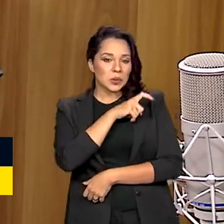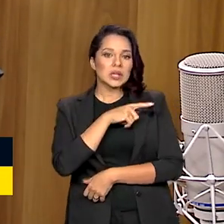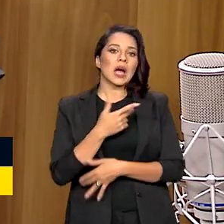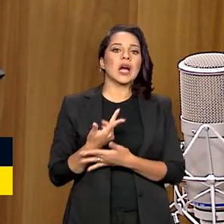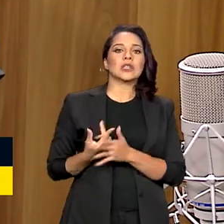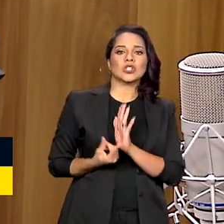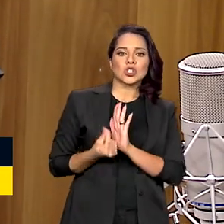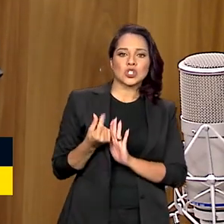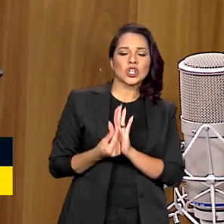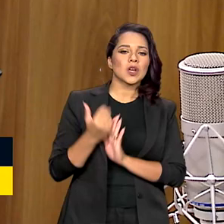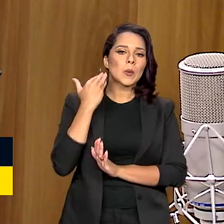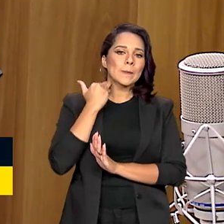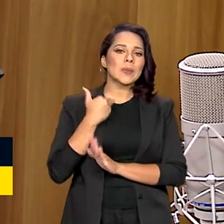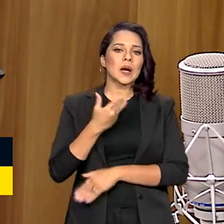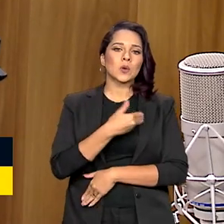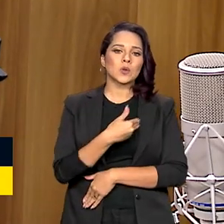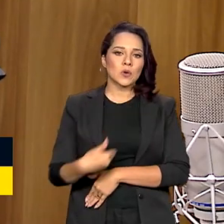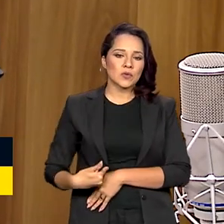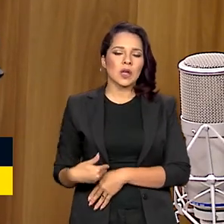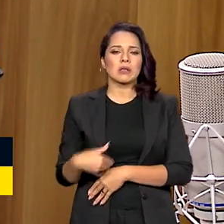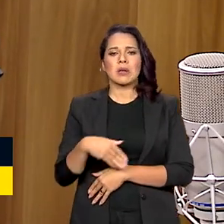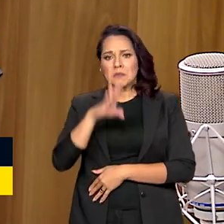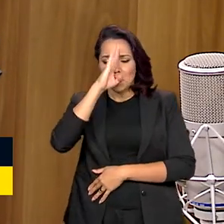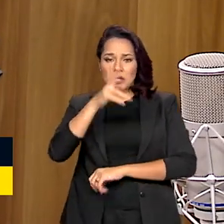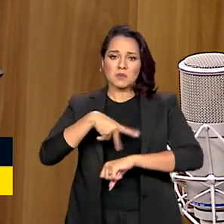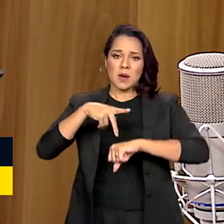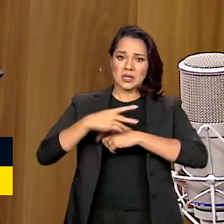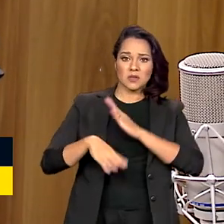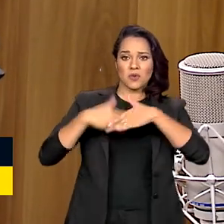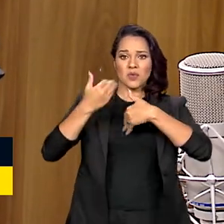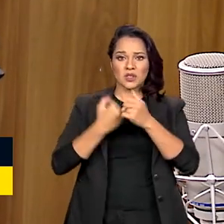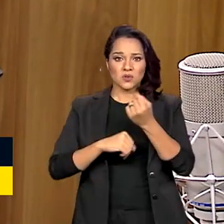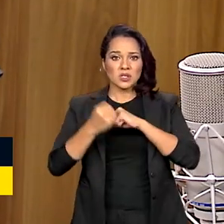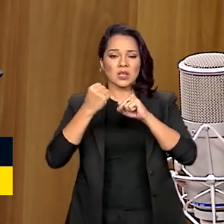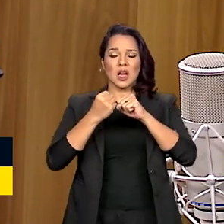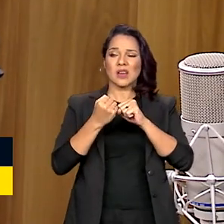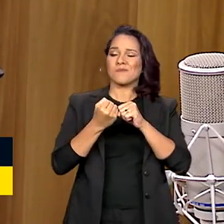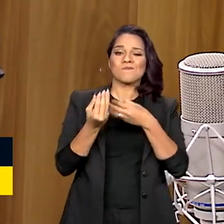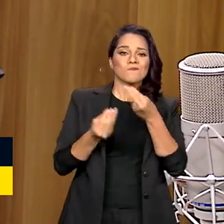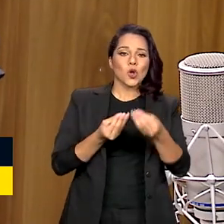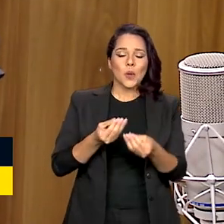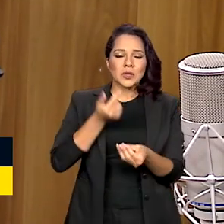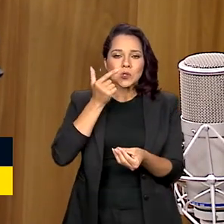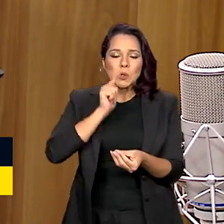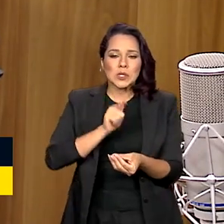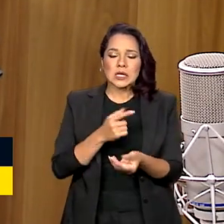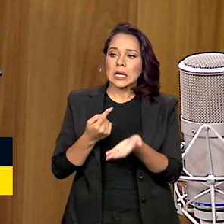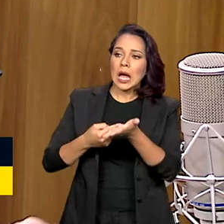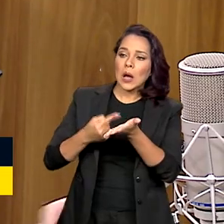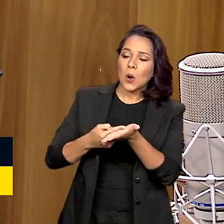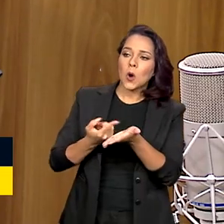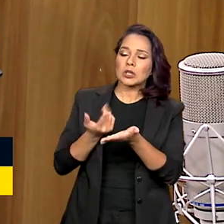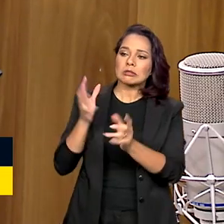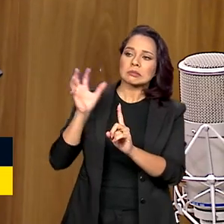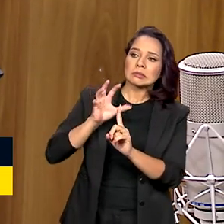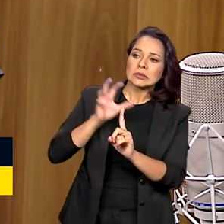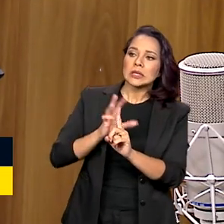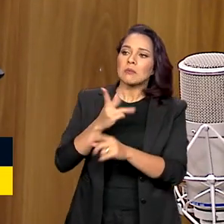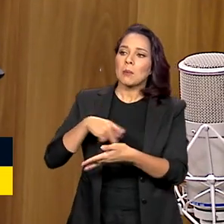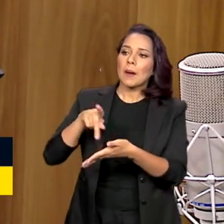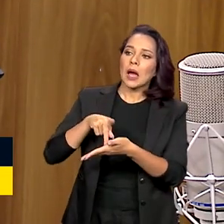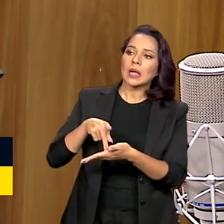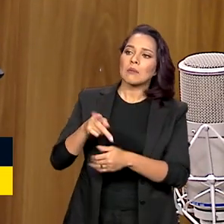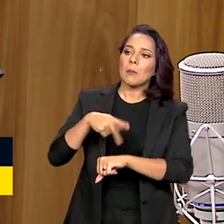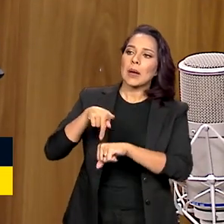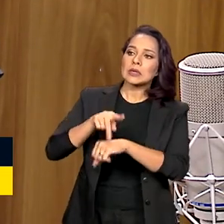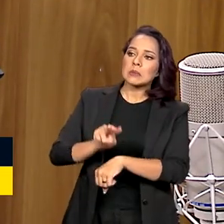tesouros nacionais dos outros países, principalmente os países desenvolvidos e industrializados, como que a gente consegue fazer acordos e pressões a esses países